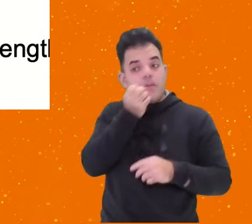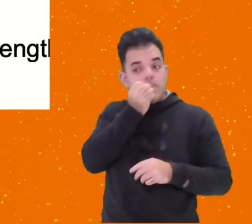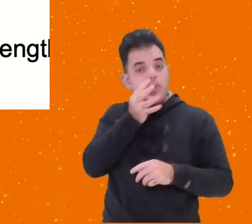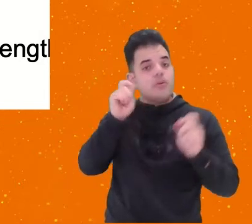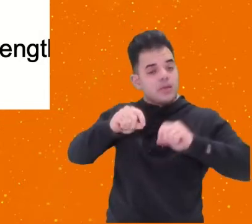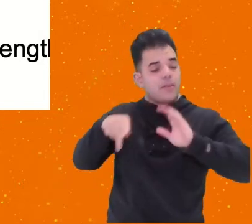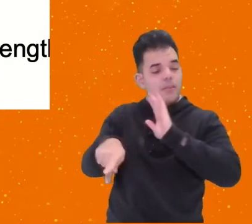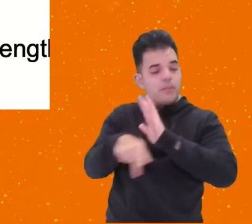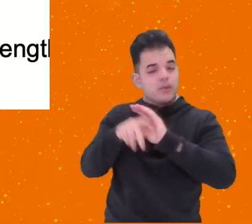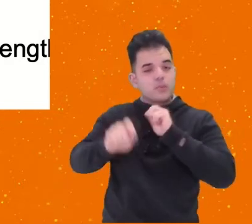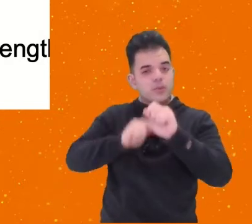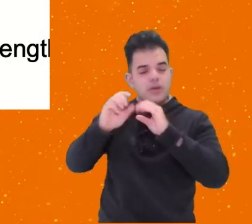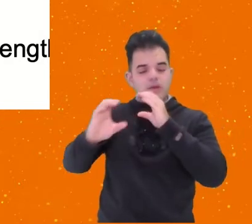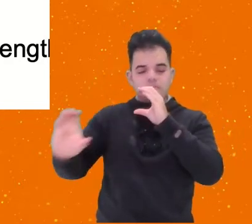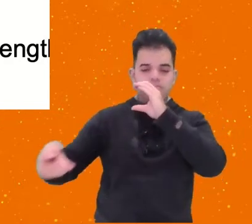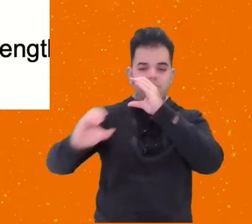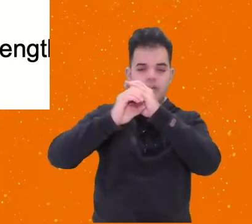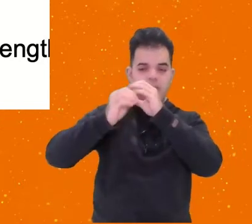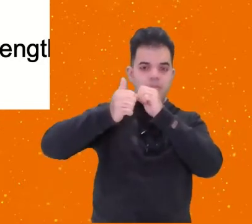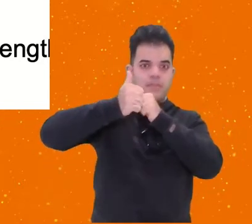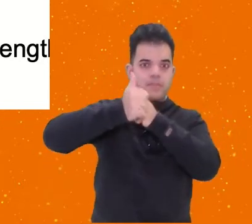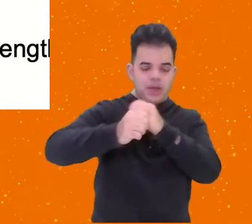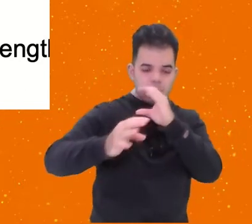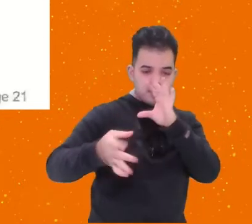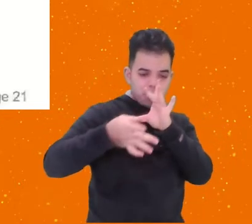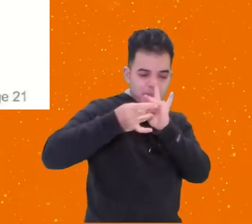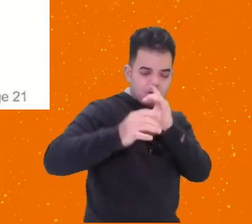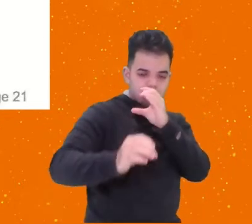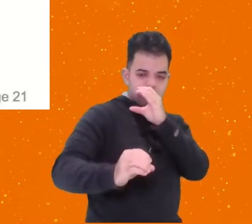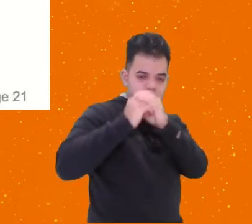perto, e com outra coisa também, com um diâmetro,